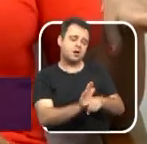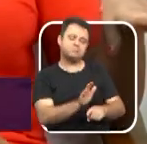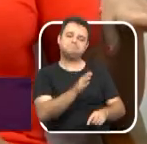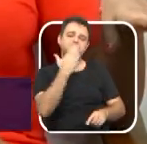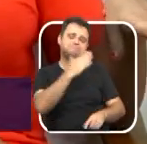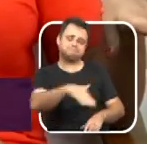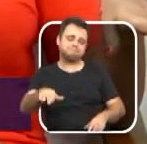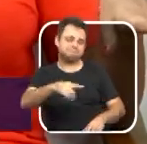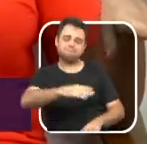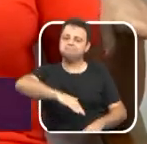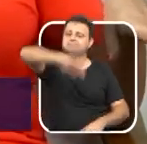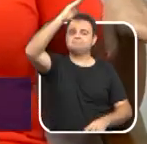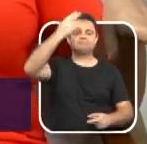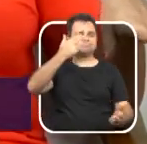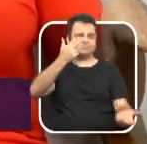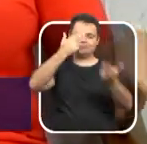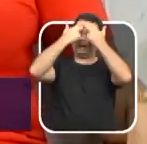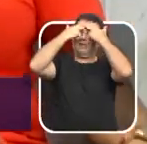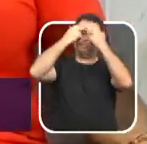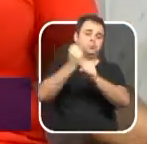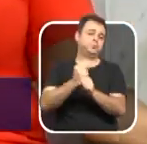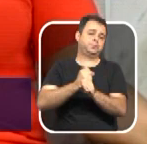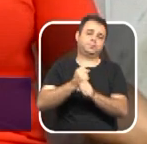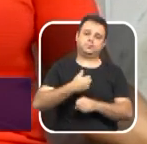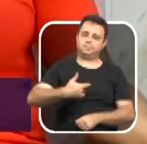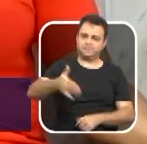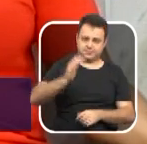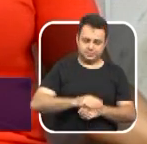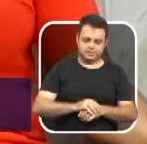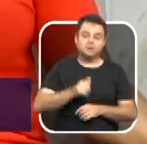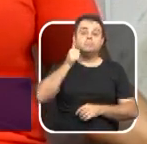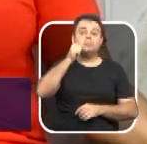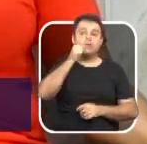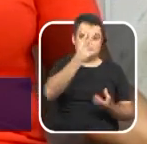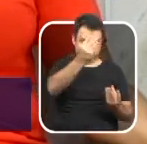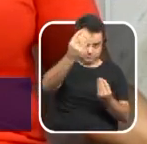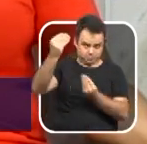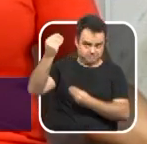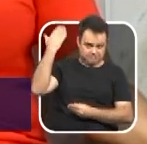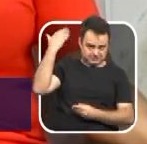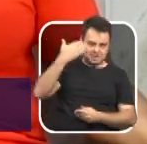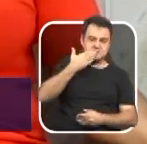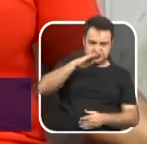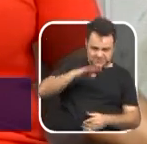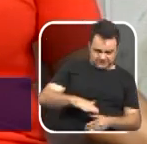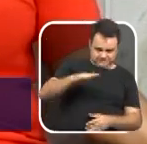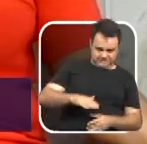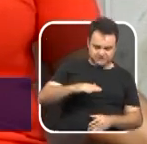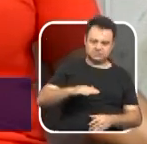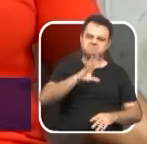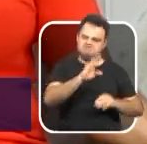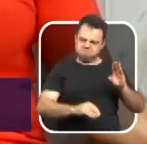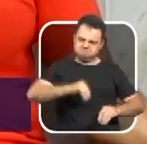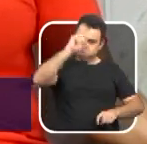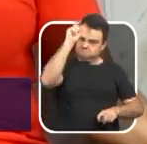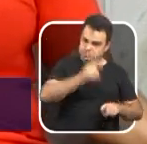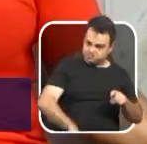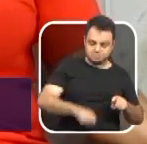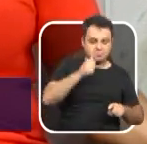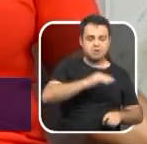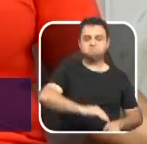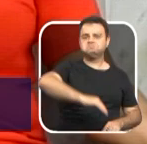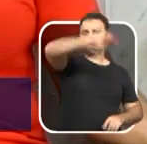abuso sexual na infância, que ela não consegue se relacionar, ela não tem um casamento feliz, porque ela